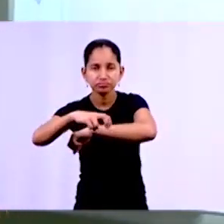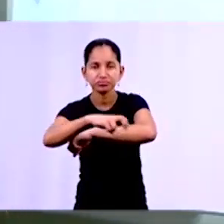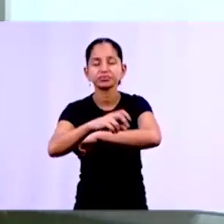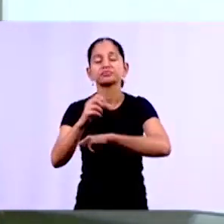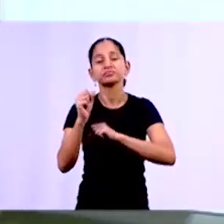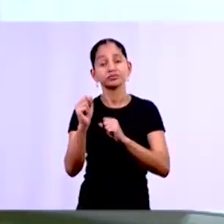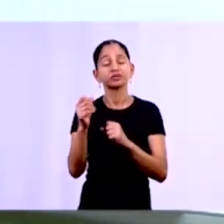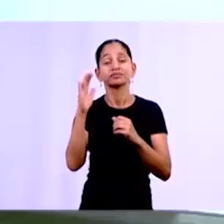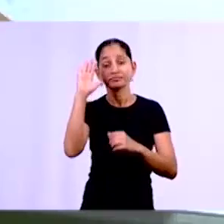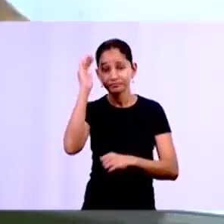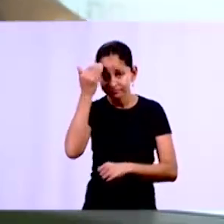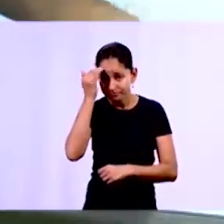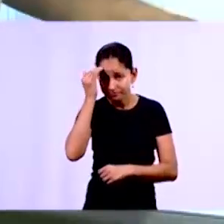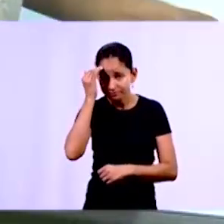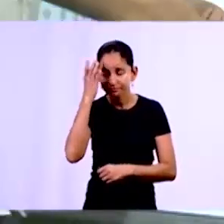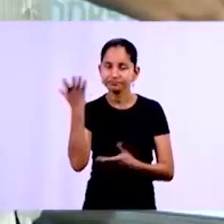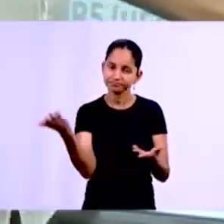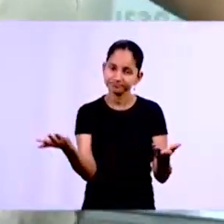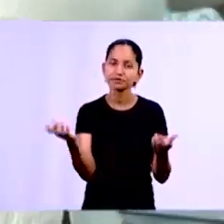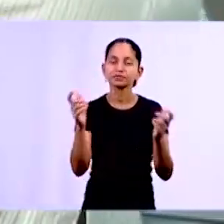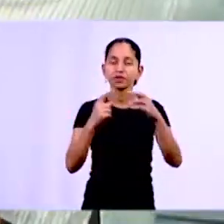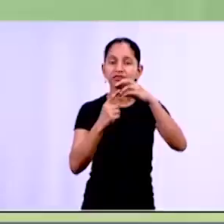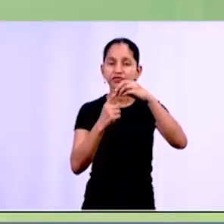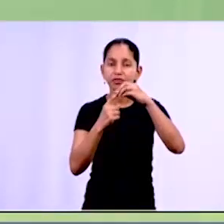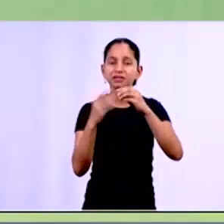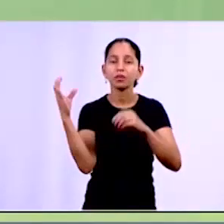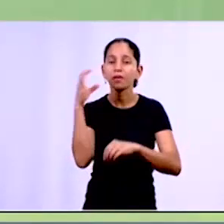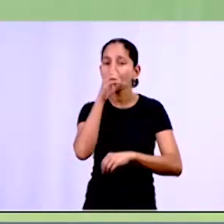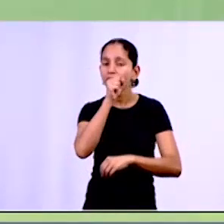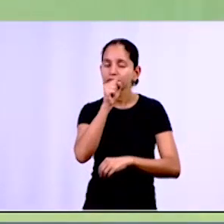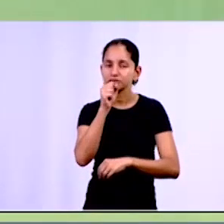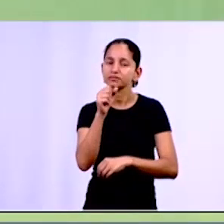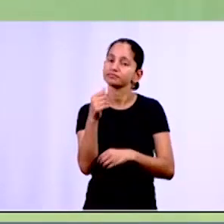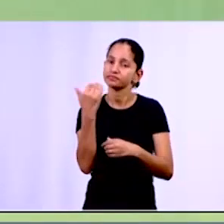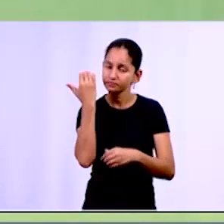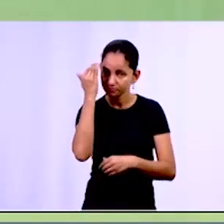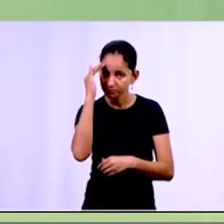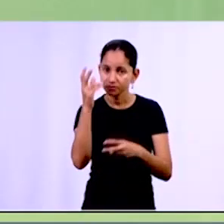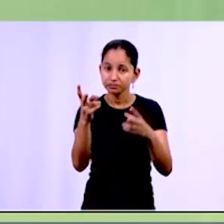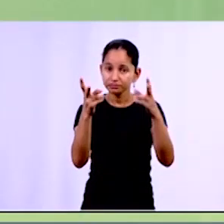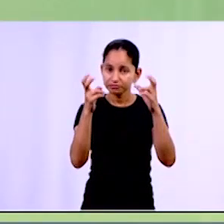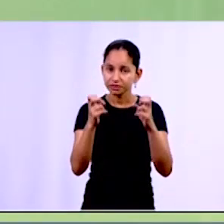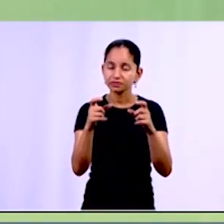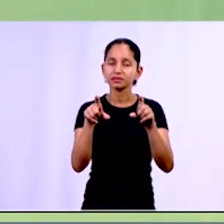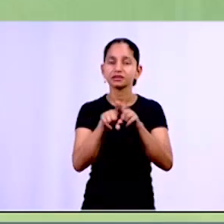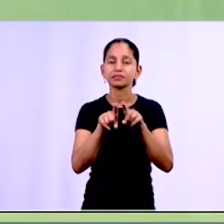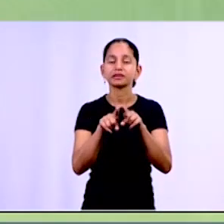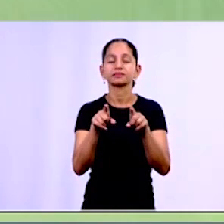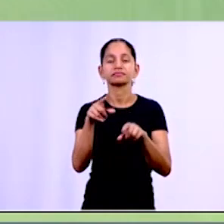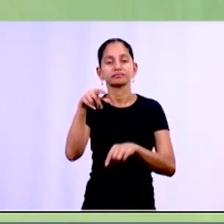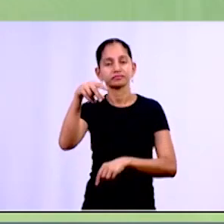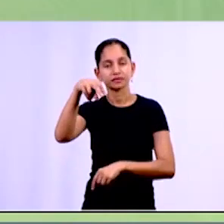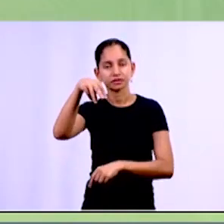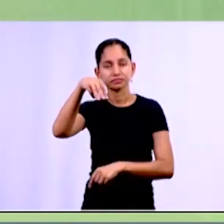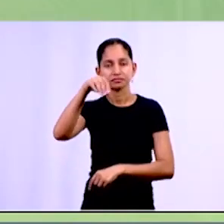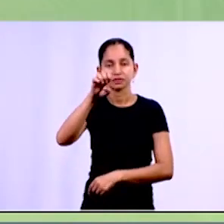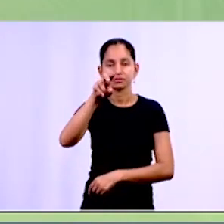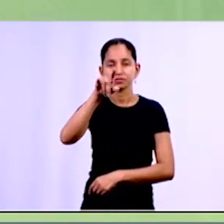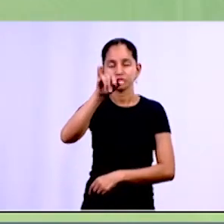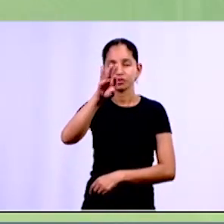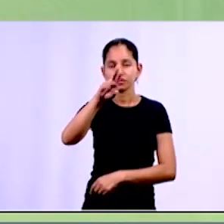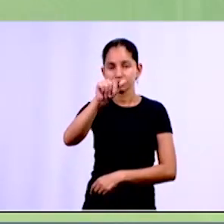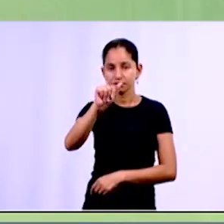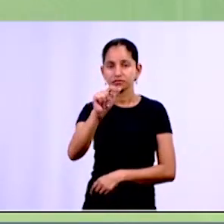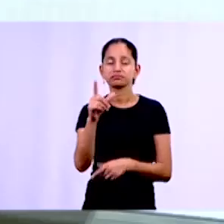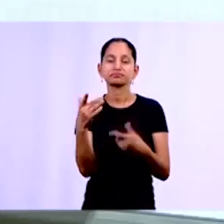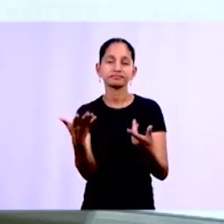Essa é a grande sacada. Então, gente, é importante nós vermos a questão da memória, né? Não é